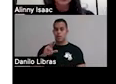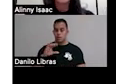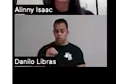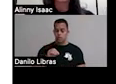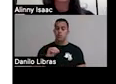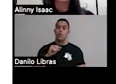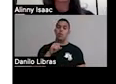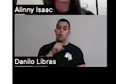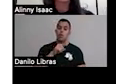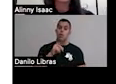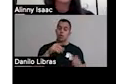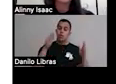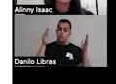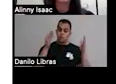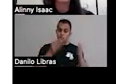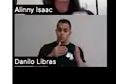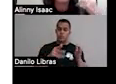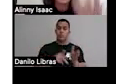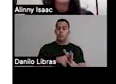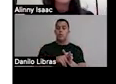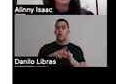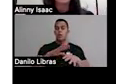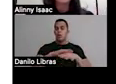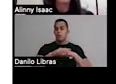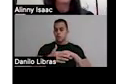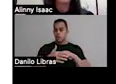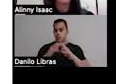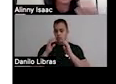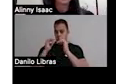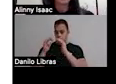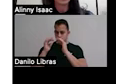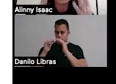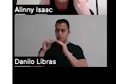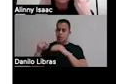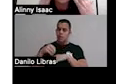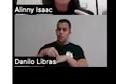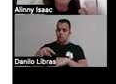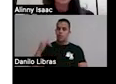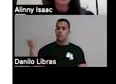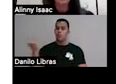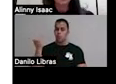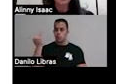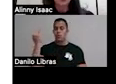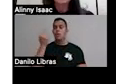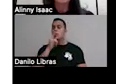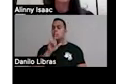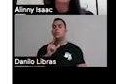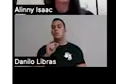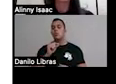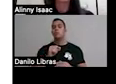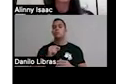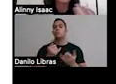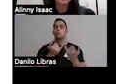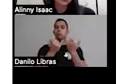se tratando especificamente agora aqui do tecido cerebral, essa sinalização vai ser importante para gerar os progenitores neurais, então